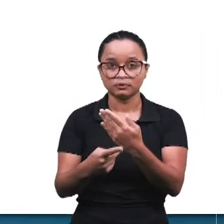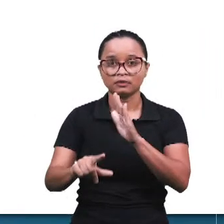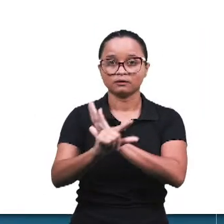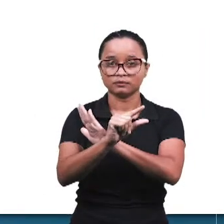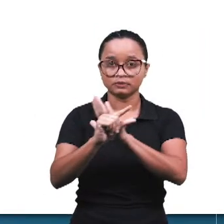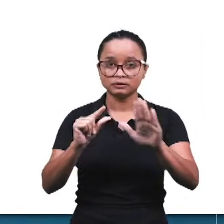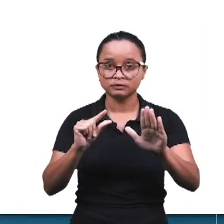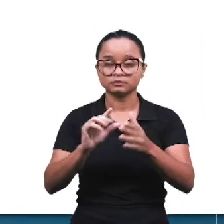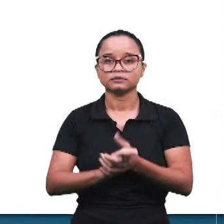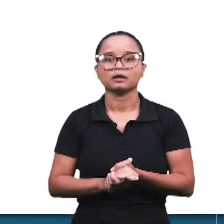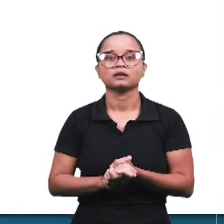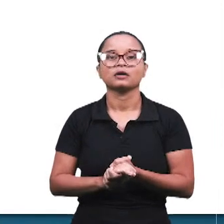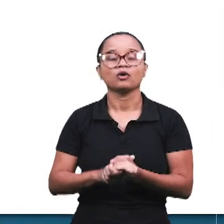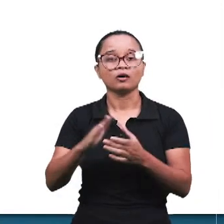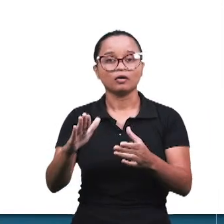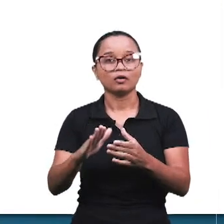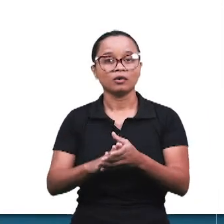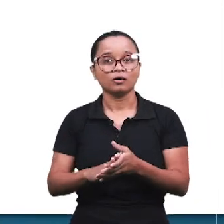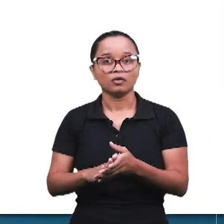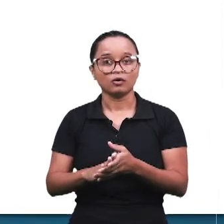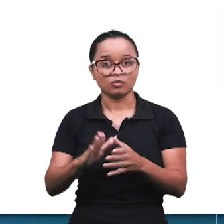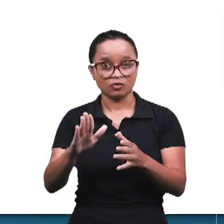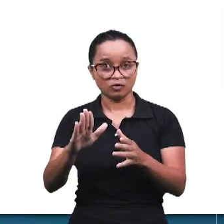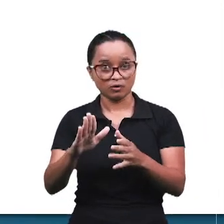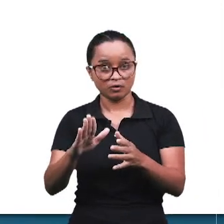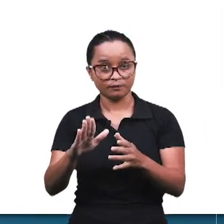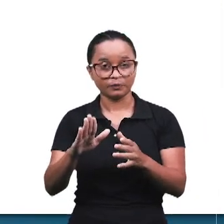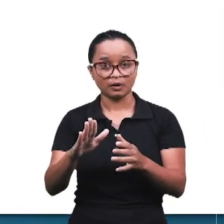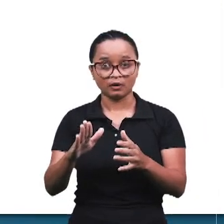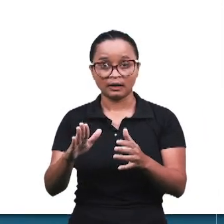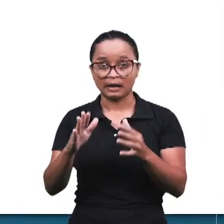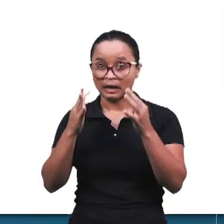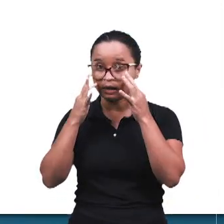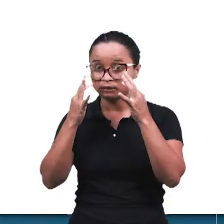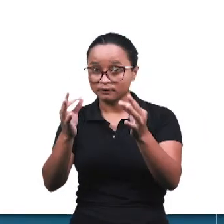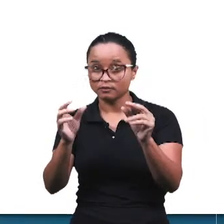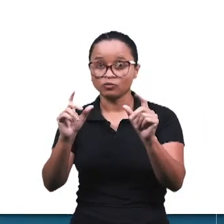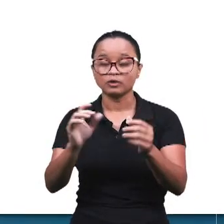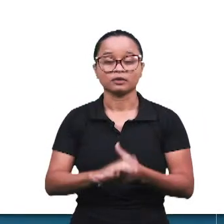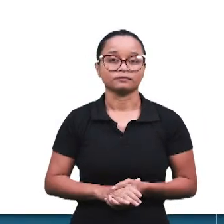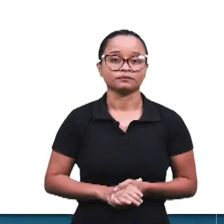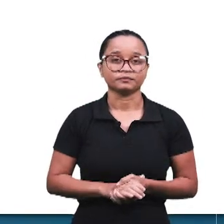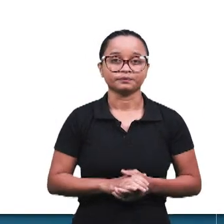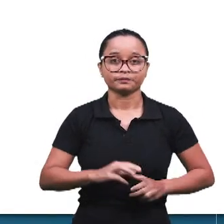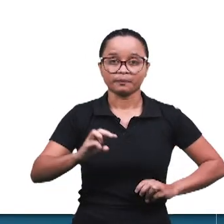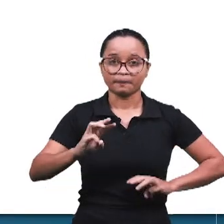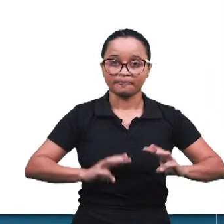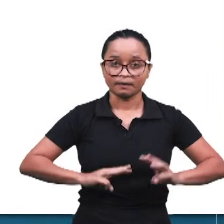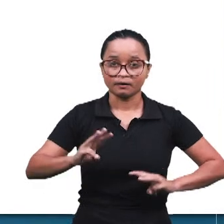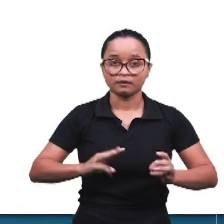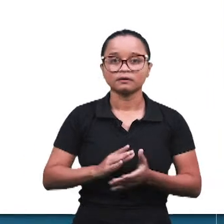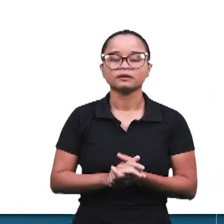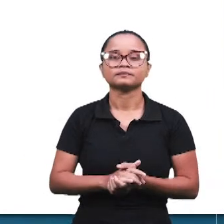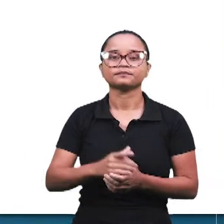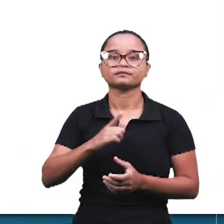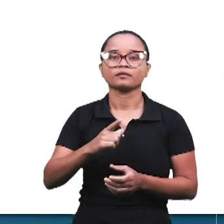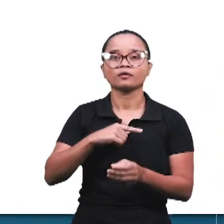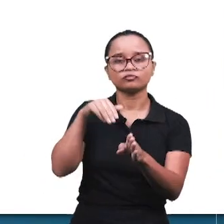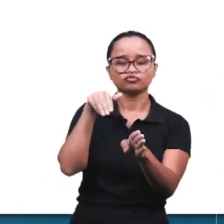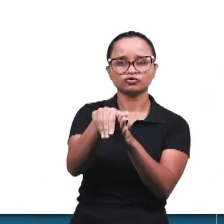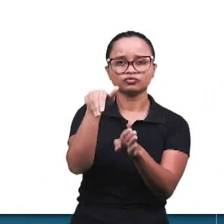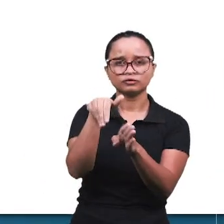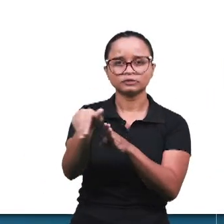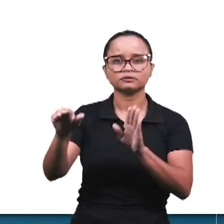e a admoestação. Observação, isso na nossa pergunta ainda. No Evangelho de Marcos, a palavra de